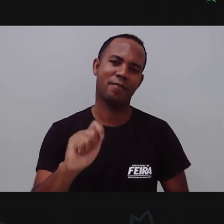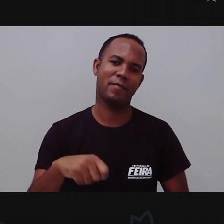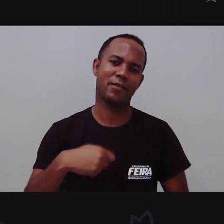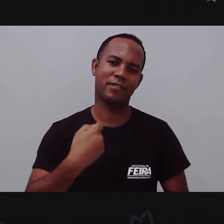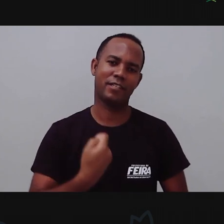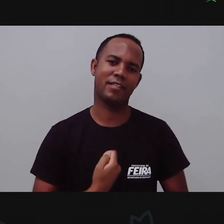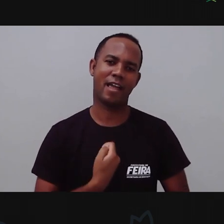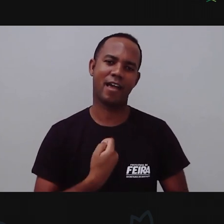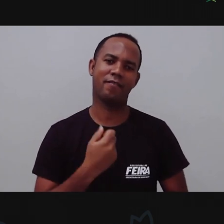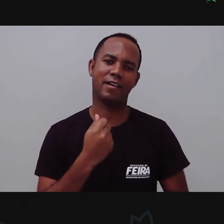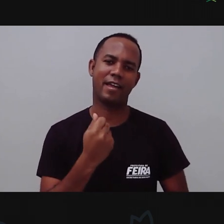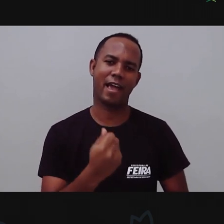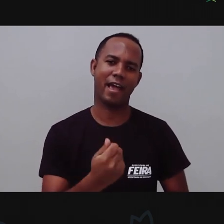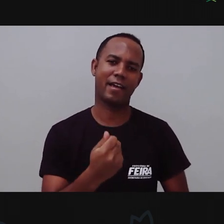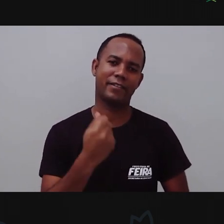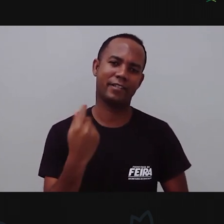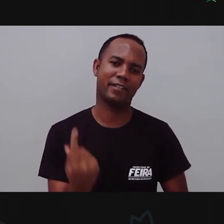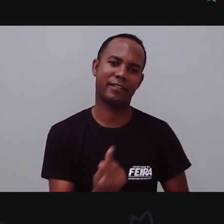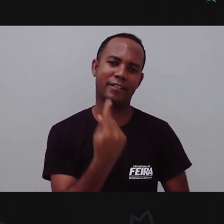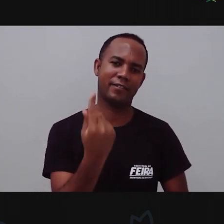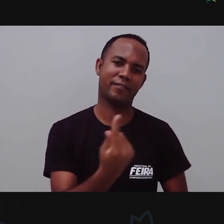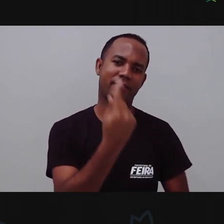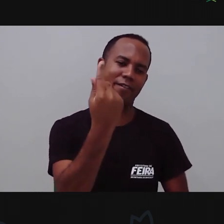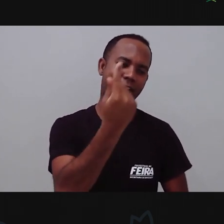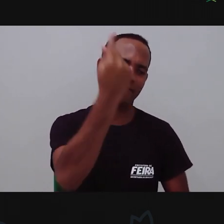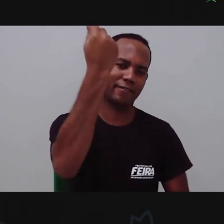Devagar, Anderson. A.